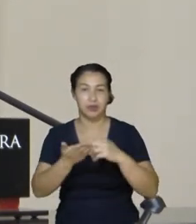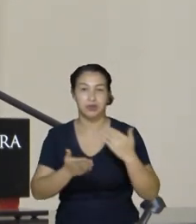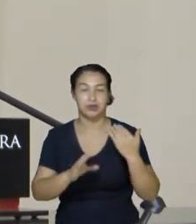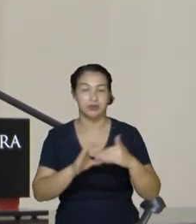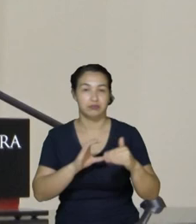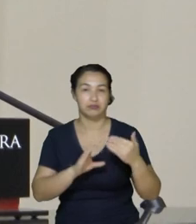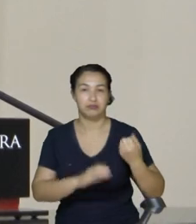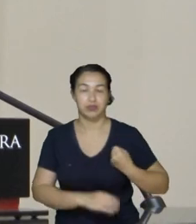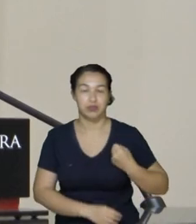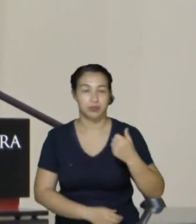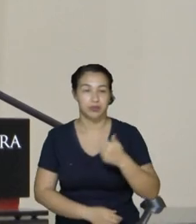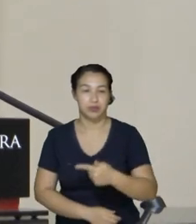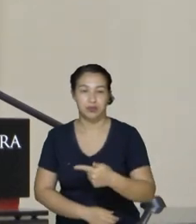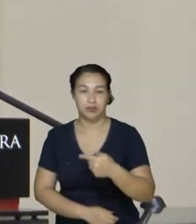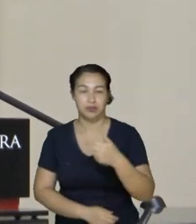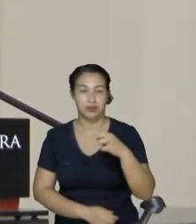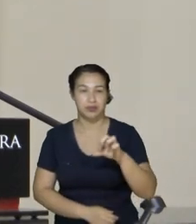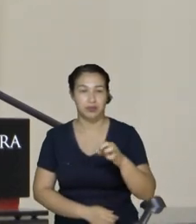número